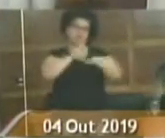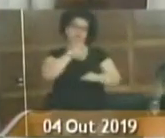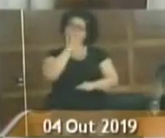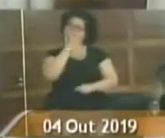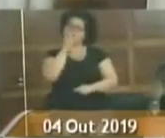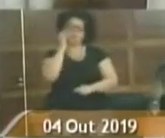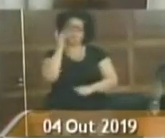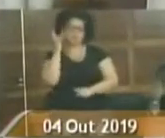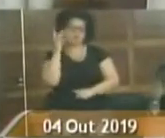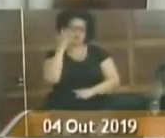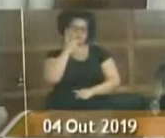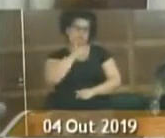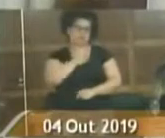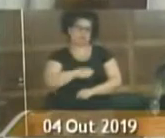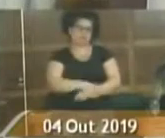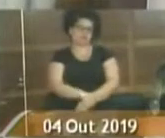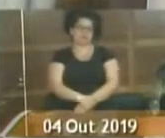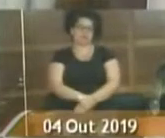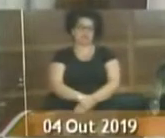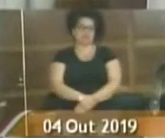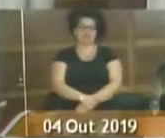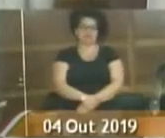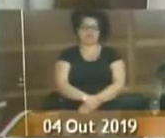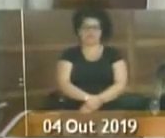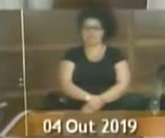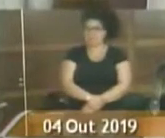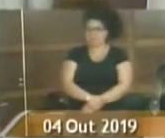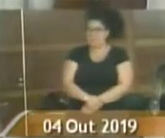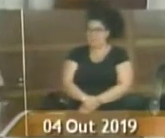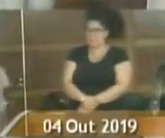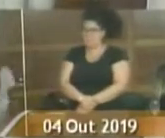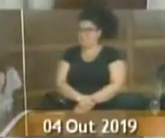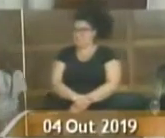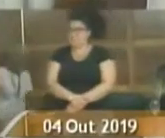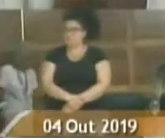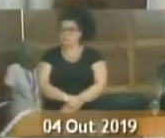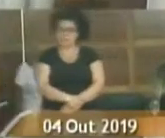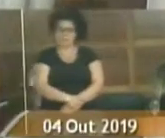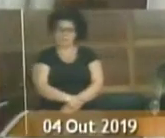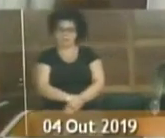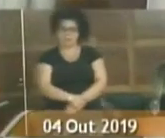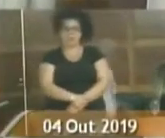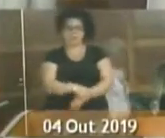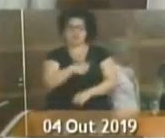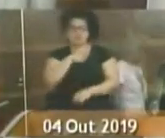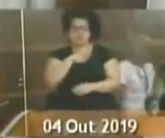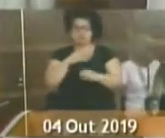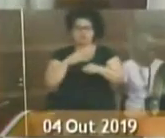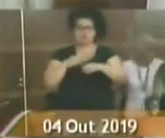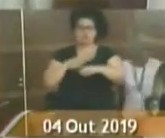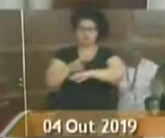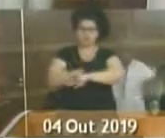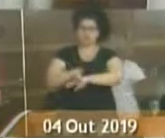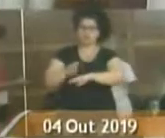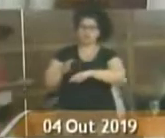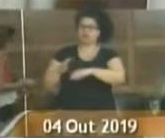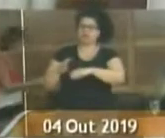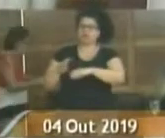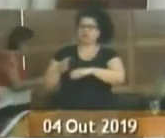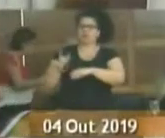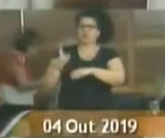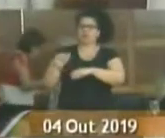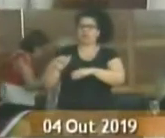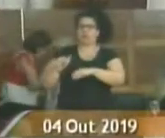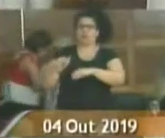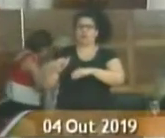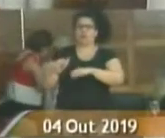podem ficar. É só um dos exemplos que o departamento tem. Graças a Deus, o departamento tem desenvolvido um